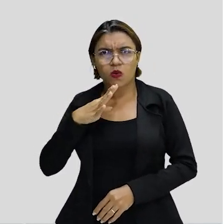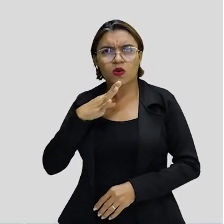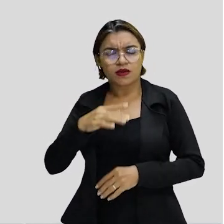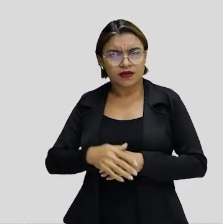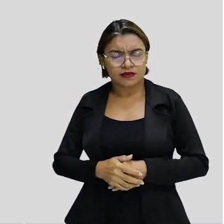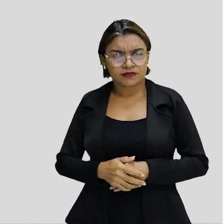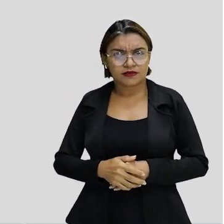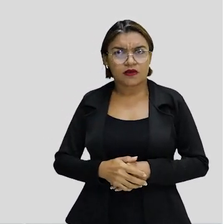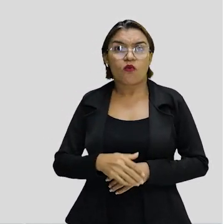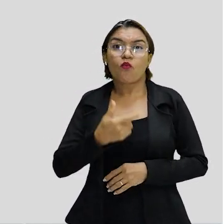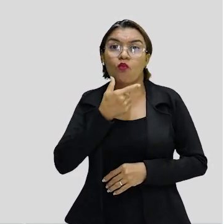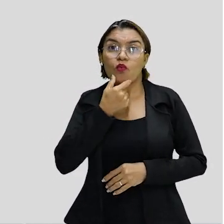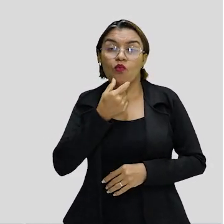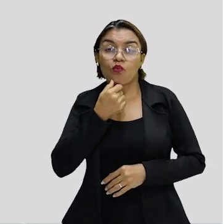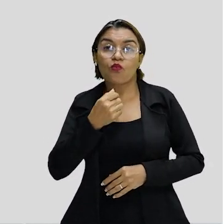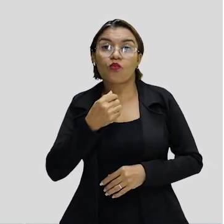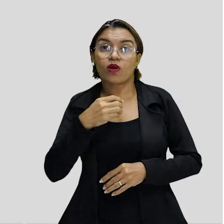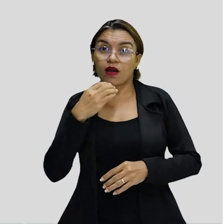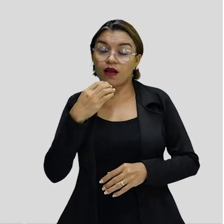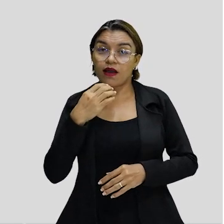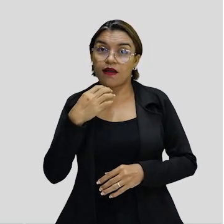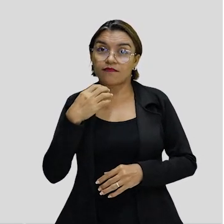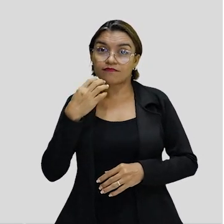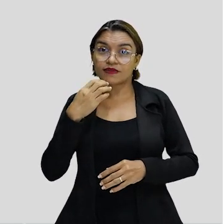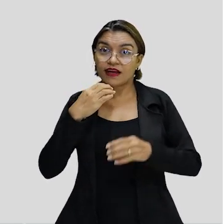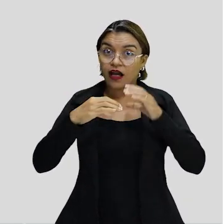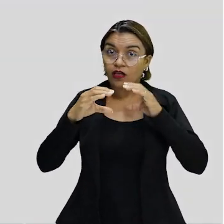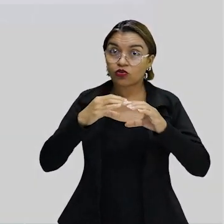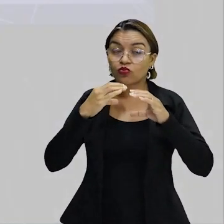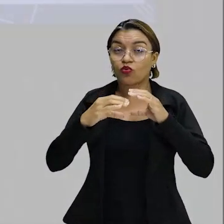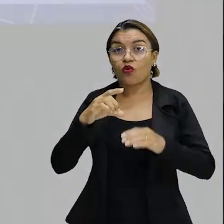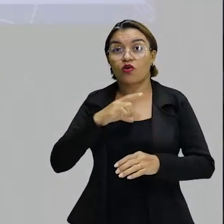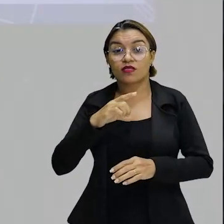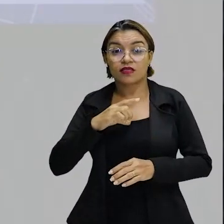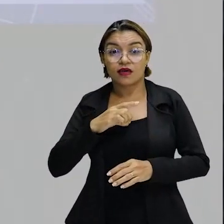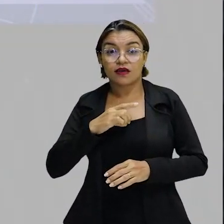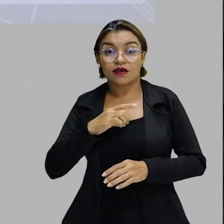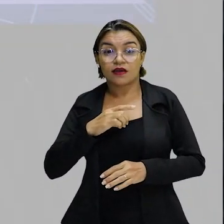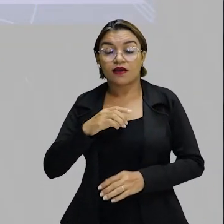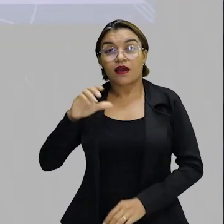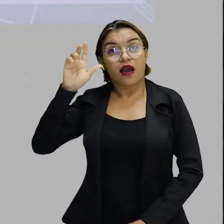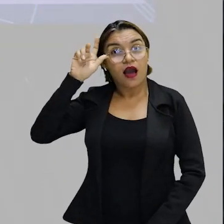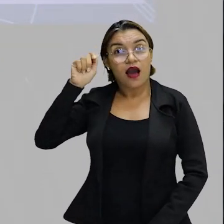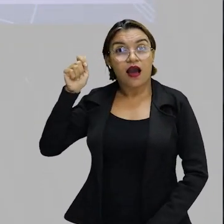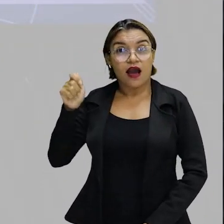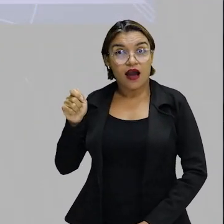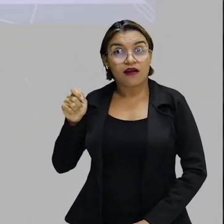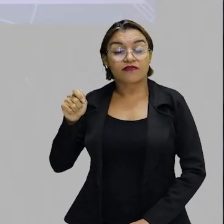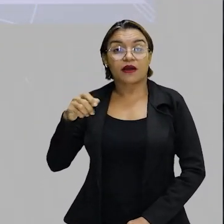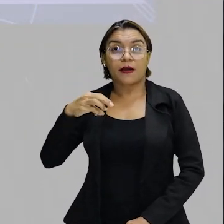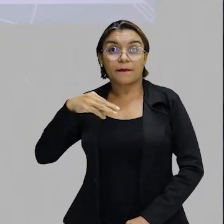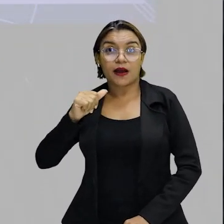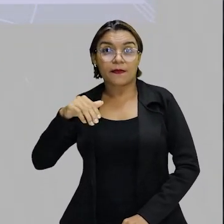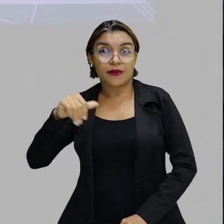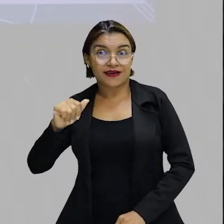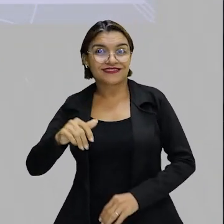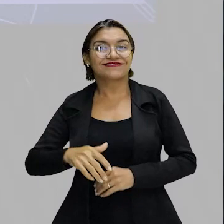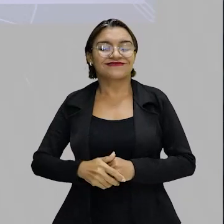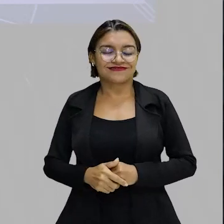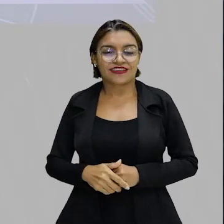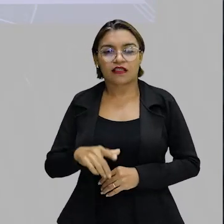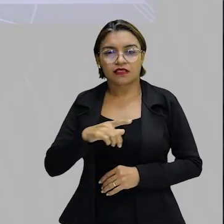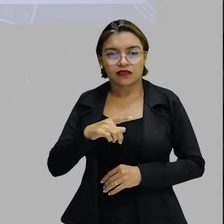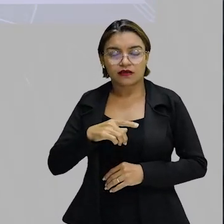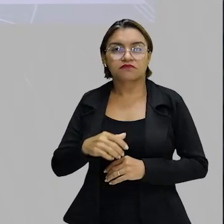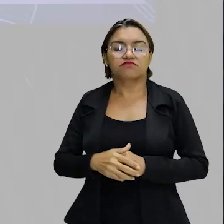Mama África, a minha mãe é mãe solteira, que faz mamadeira todo dia,